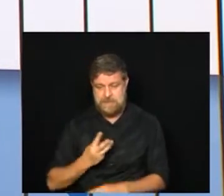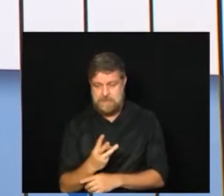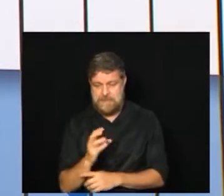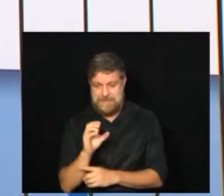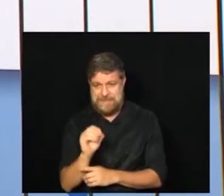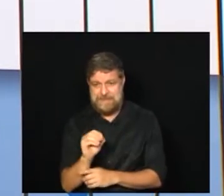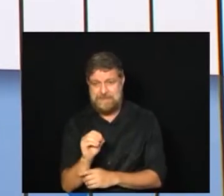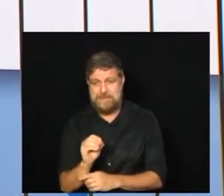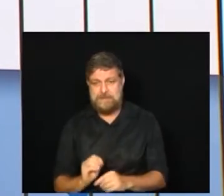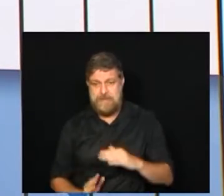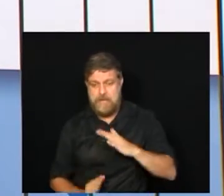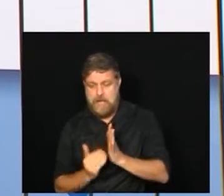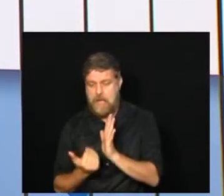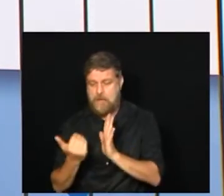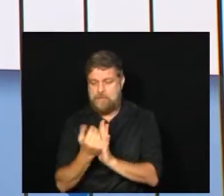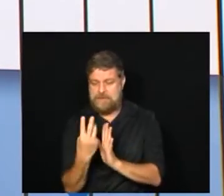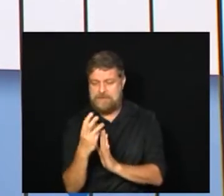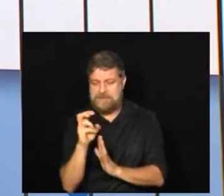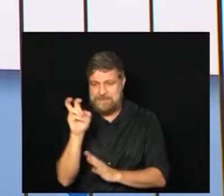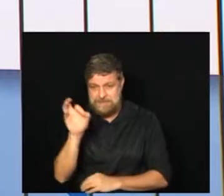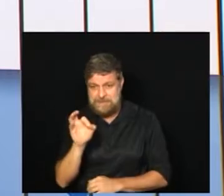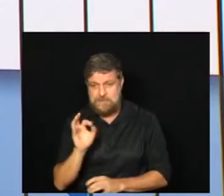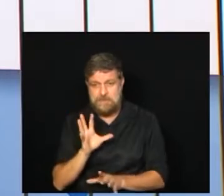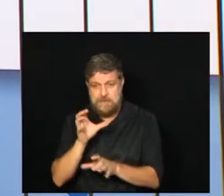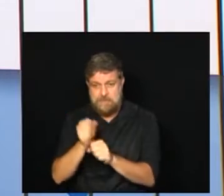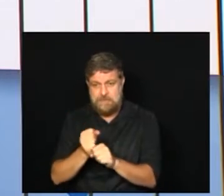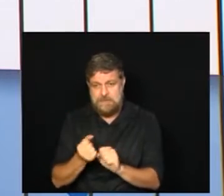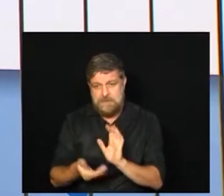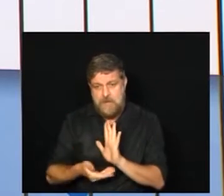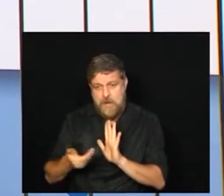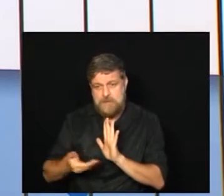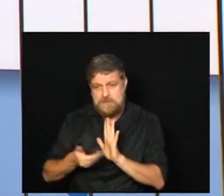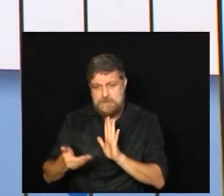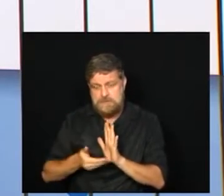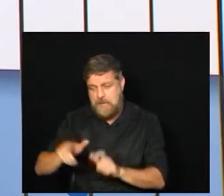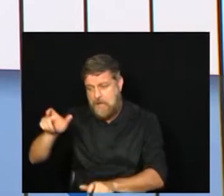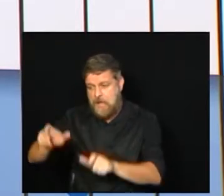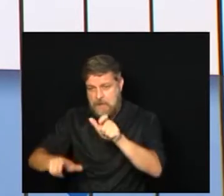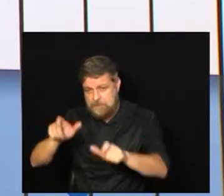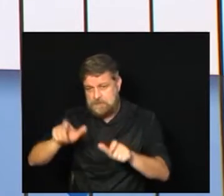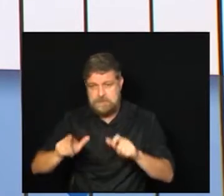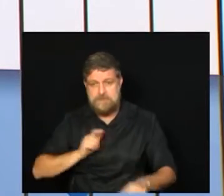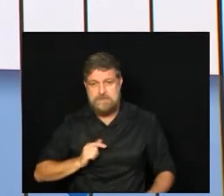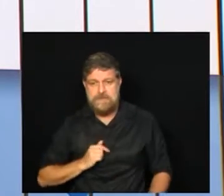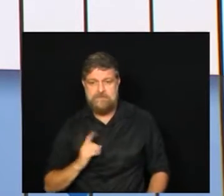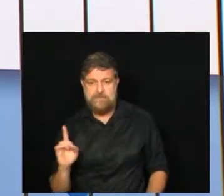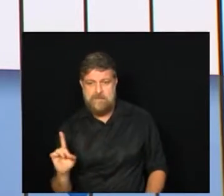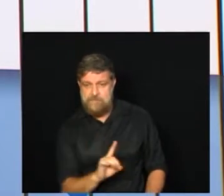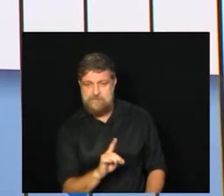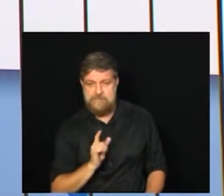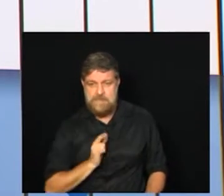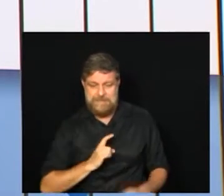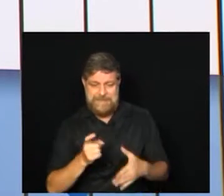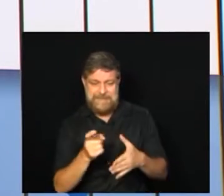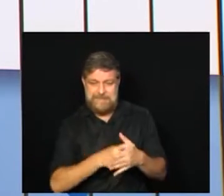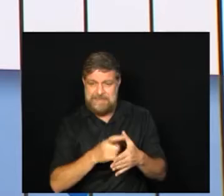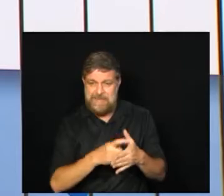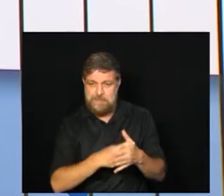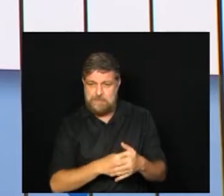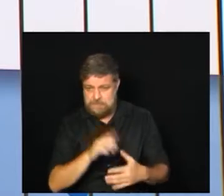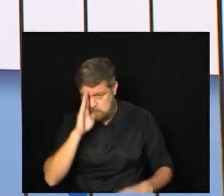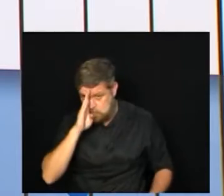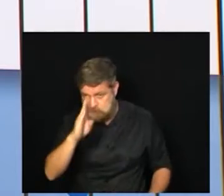para 35% a soma dos descontos decorrentes das autorizações para dedução de débitos